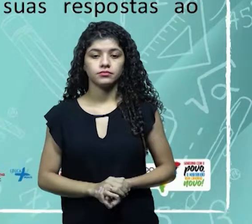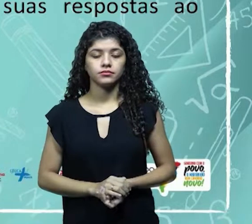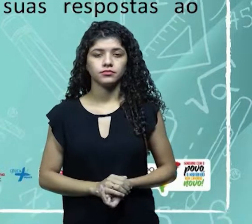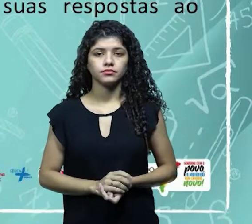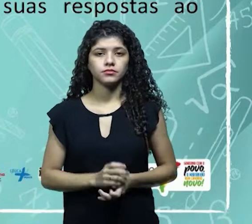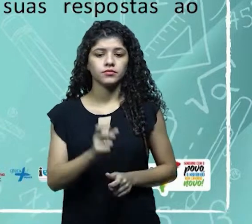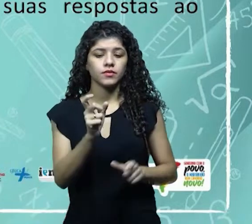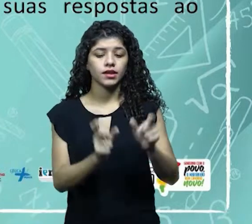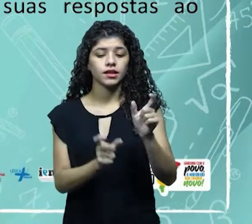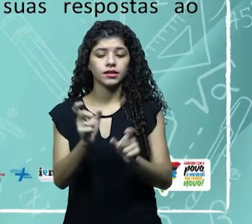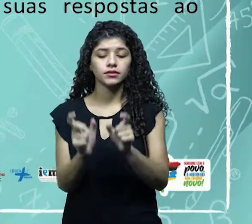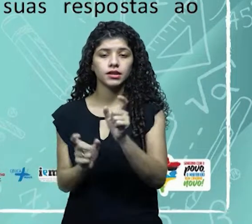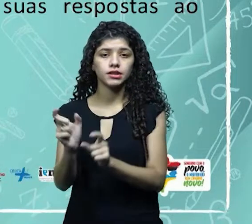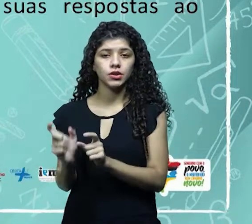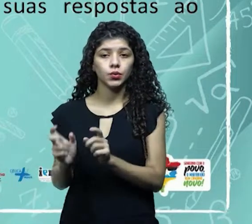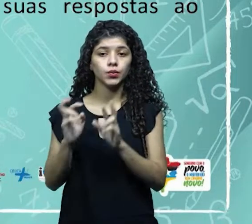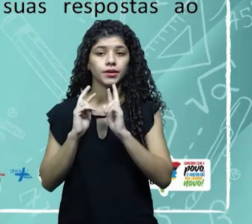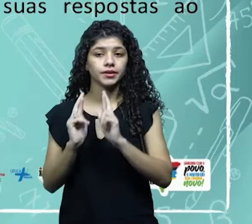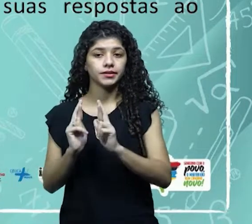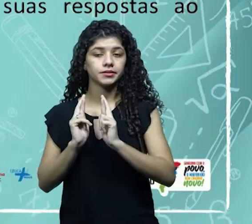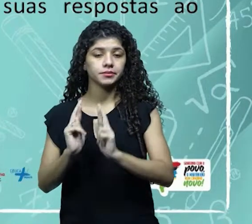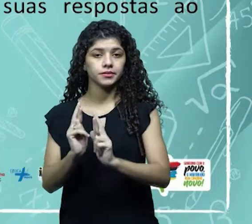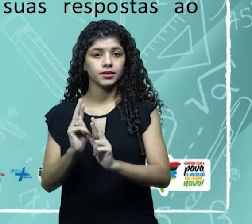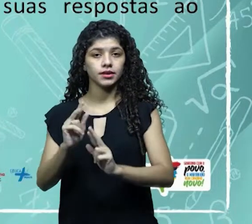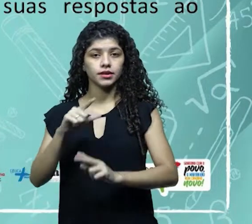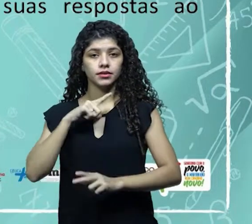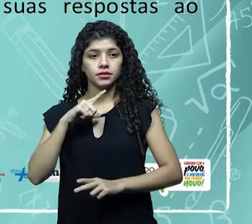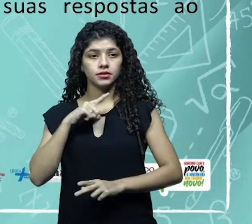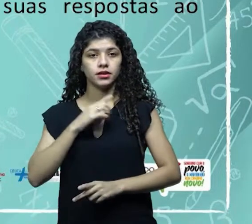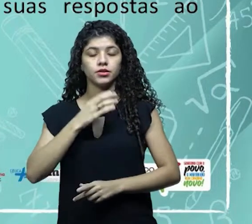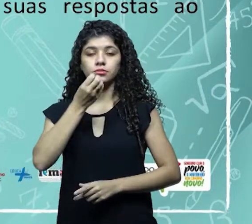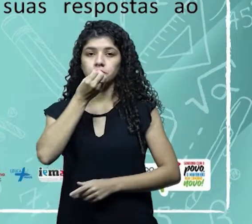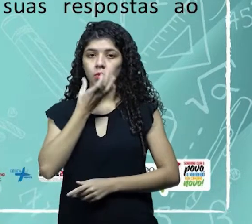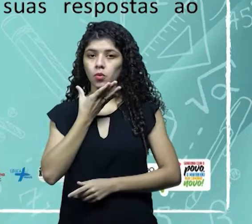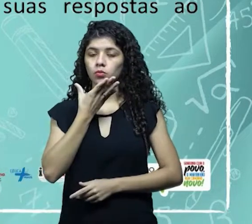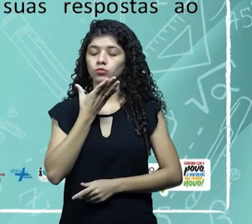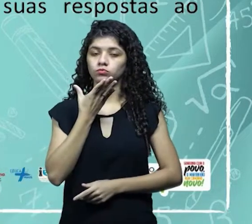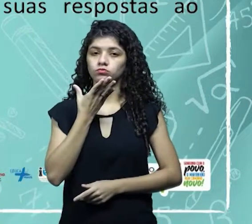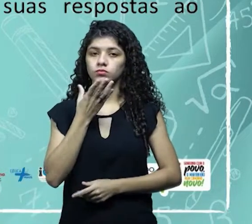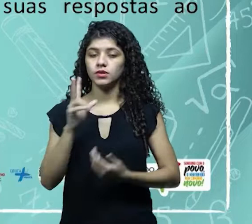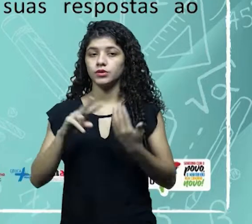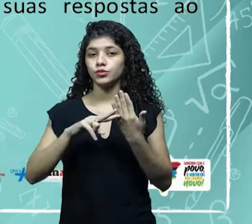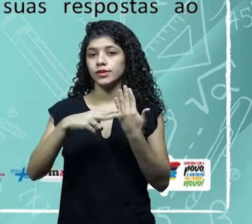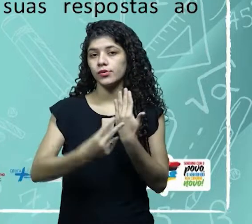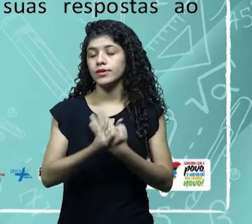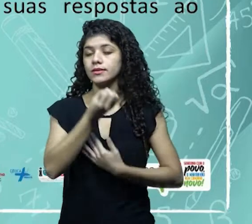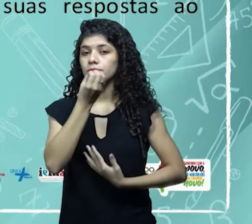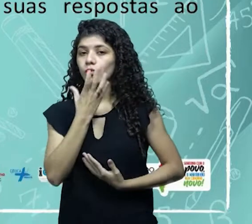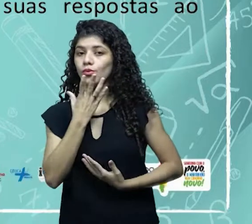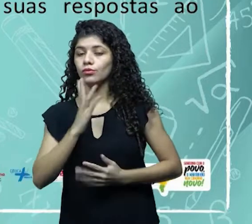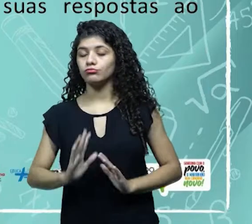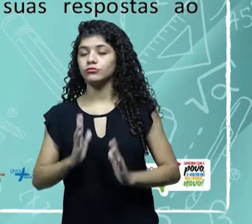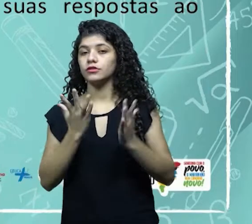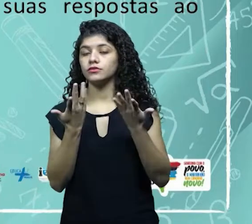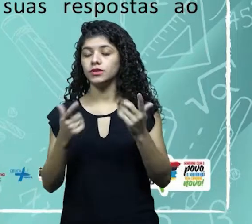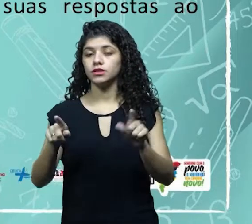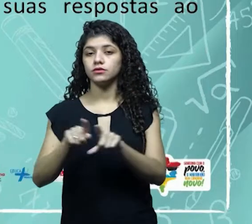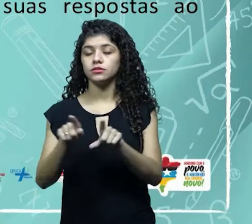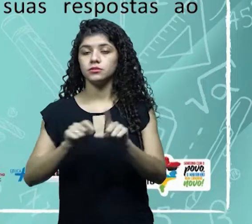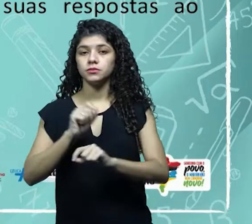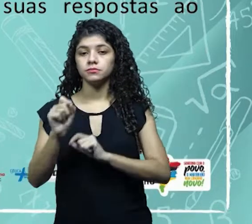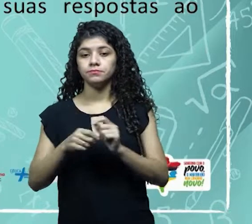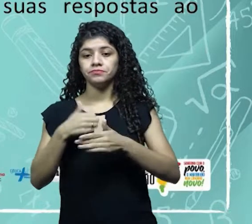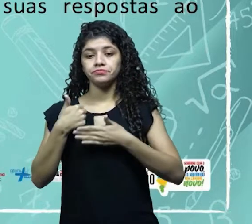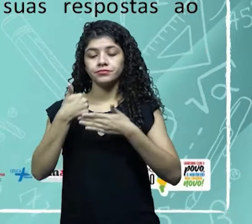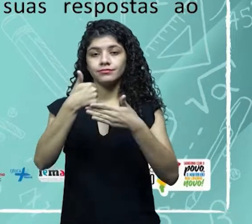principais participantes que ela o público-alvo o que cada um deles esperem ganhar com esse